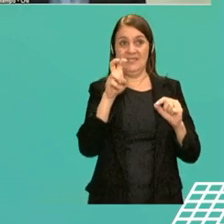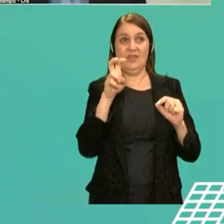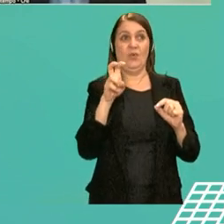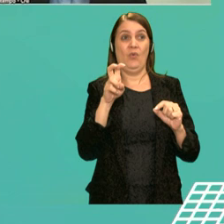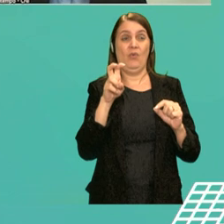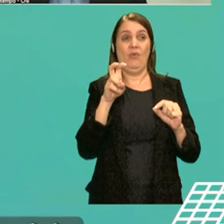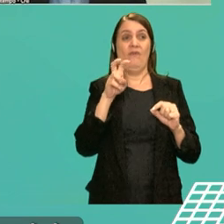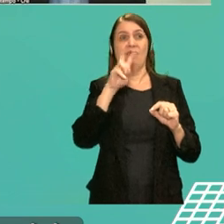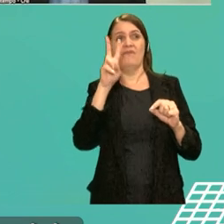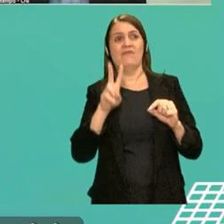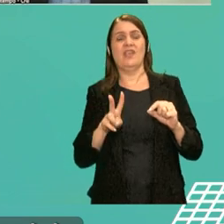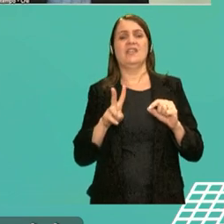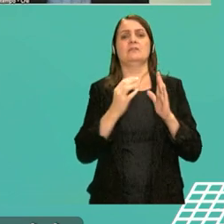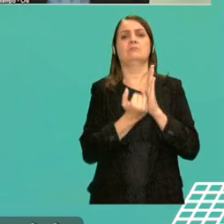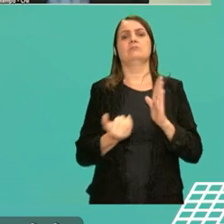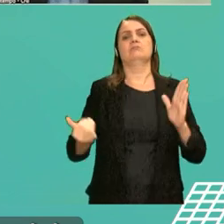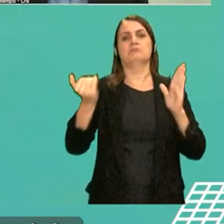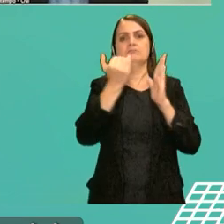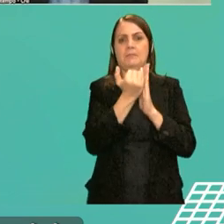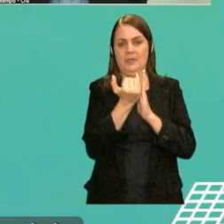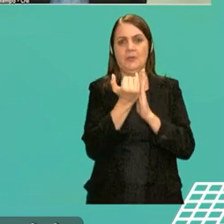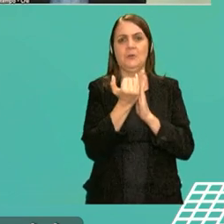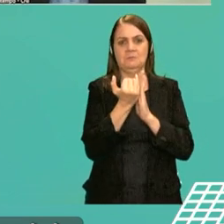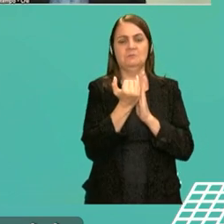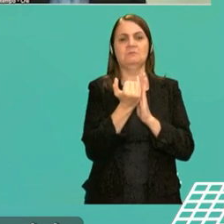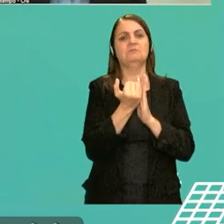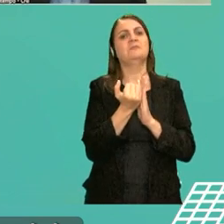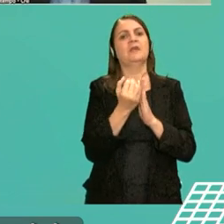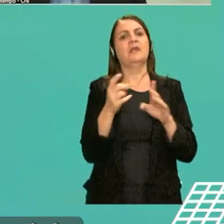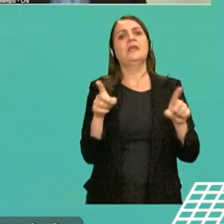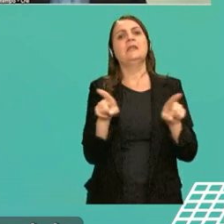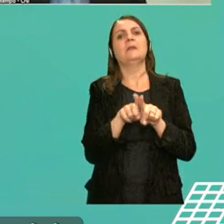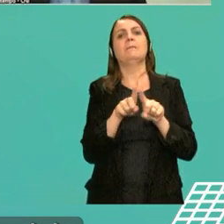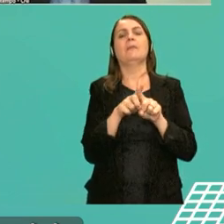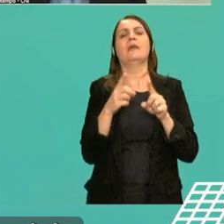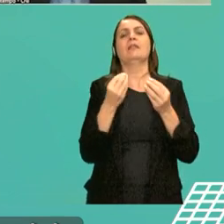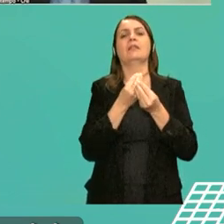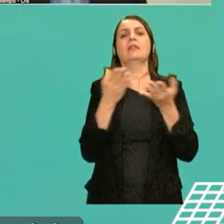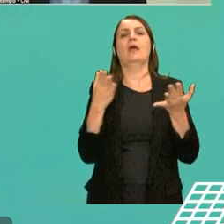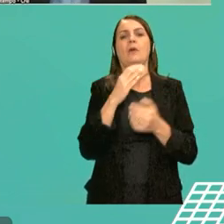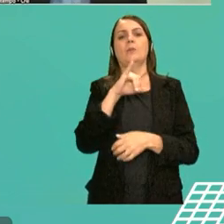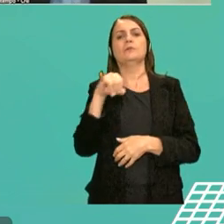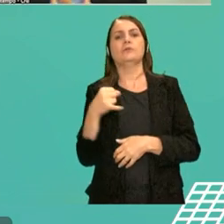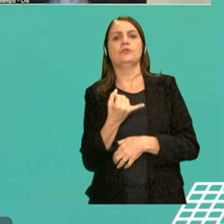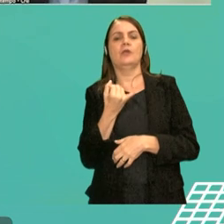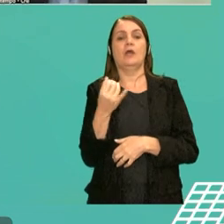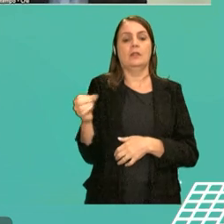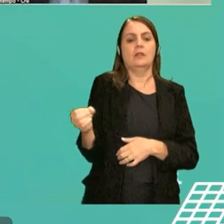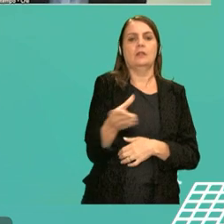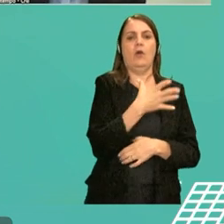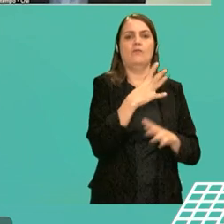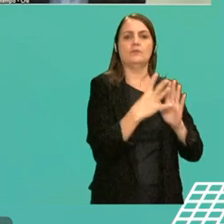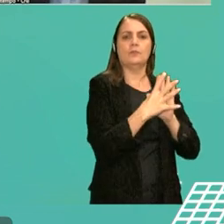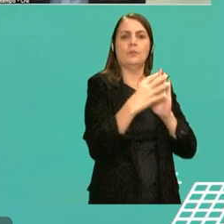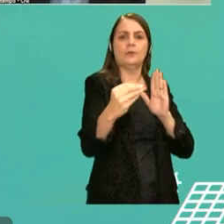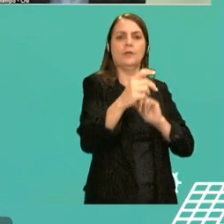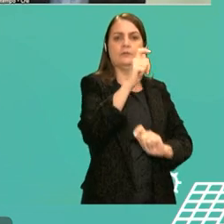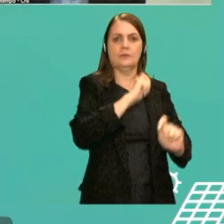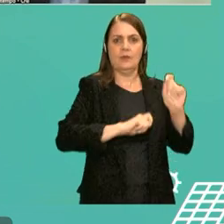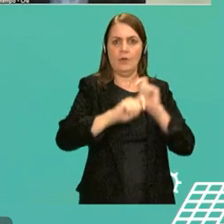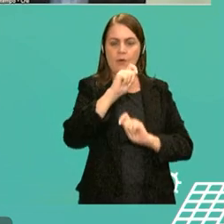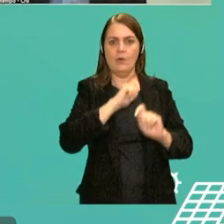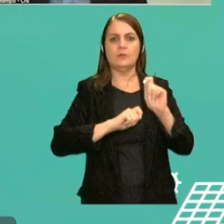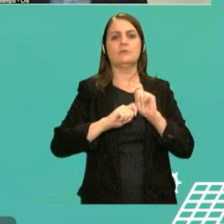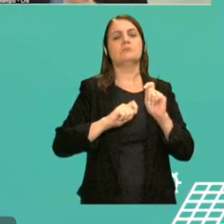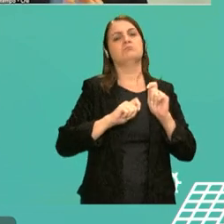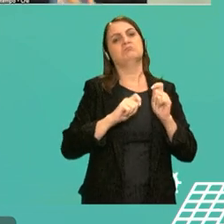hoje em dia. É uma oportunidade também de gerarmos novos modelos de negócio, complexos industriais portuários e plantas